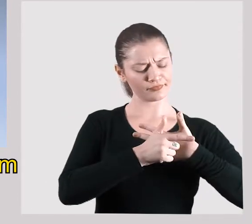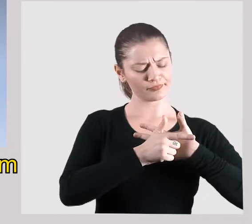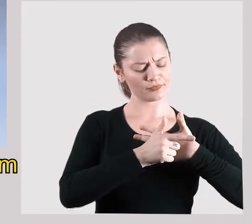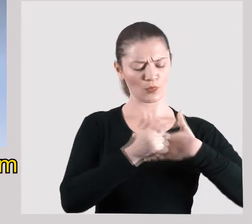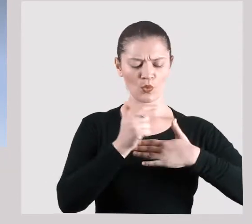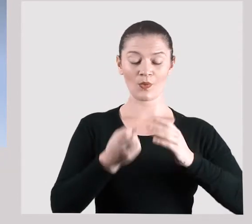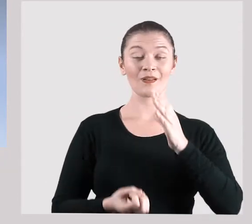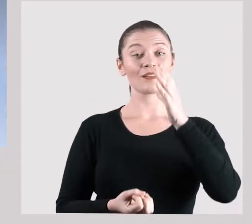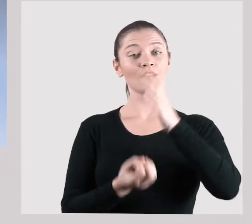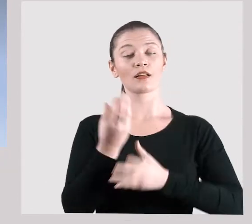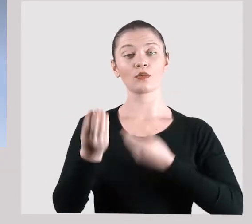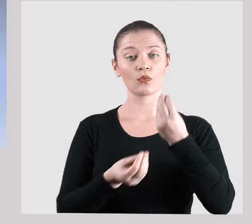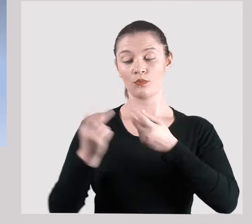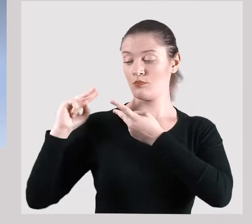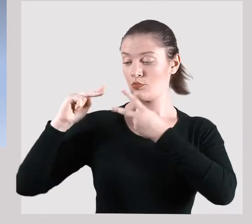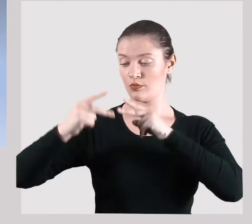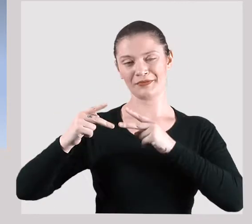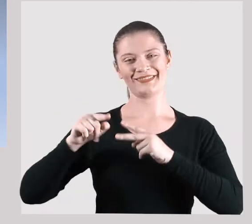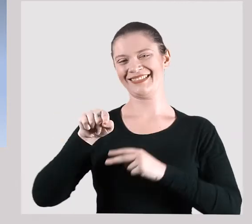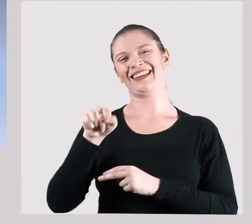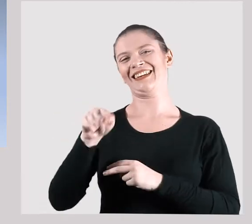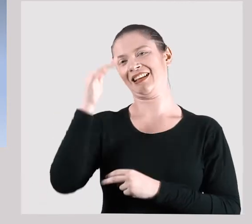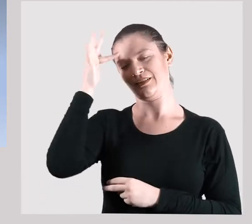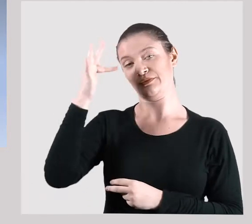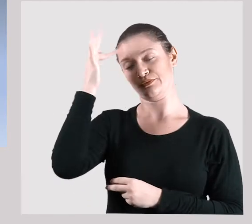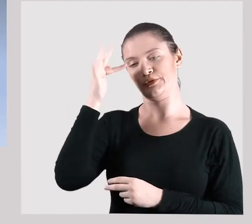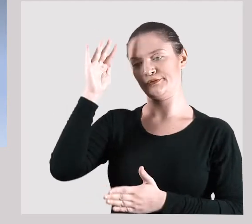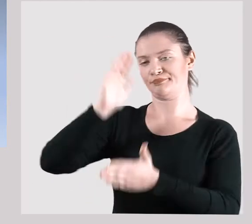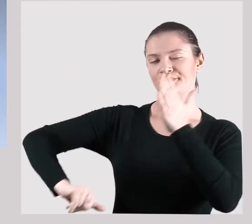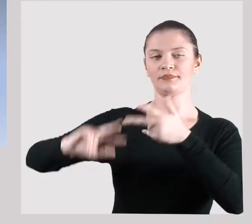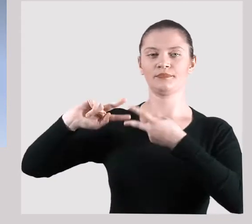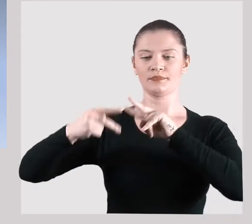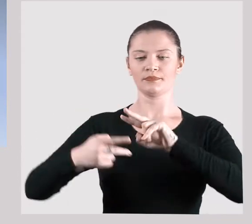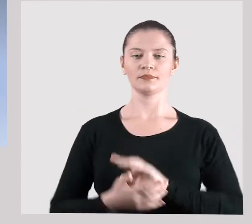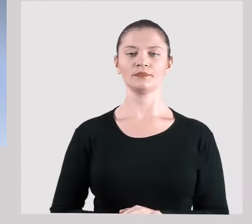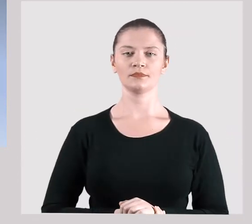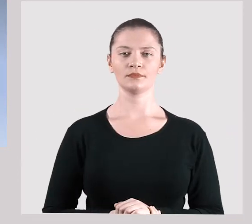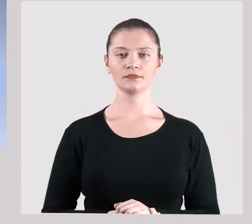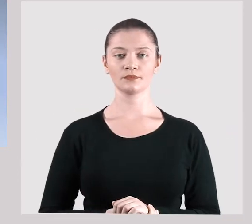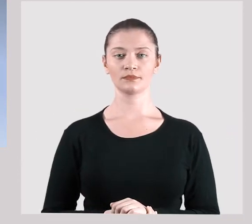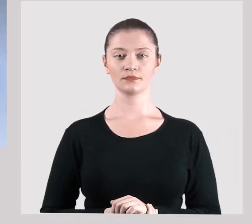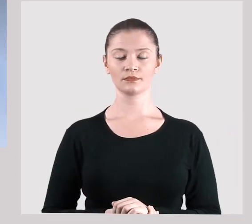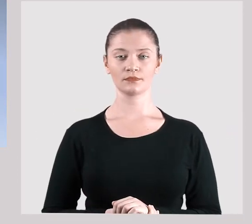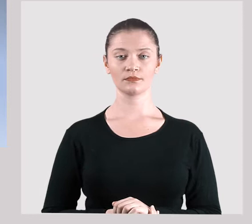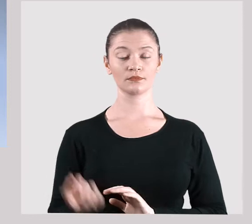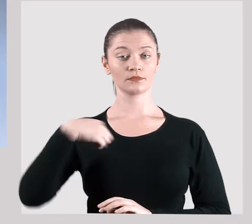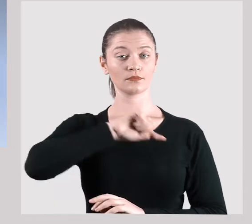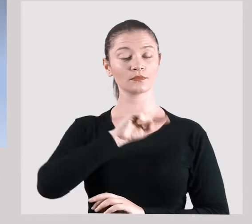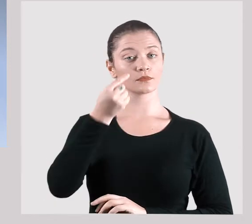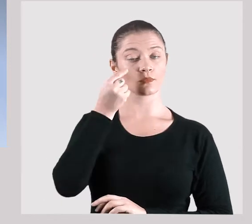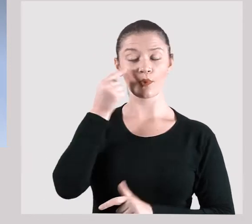bases biológicas e ela retira isso, né. Aí a gente vê assim a problematização